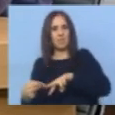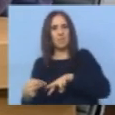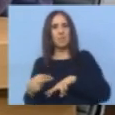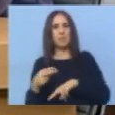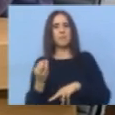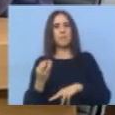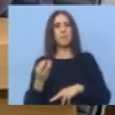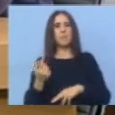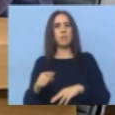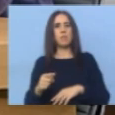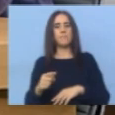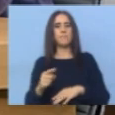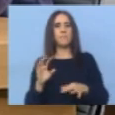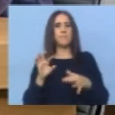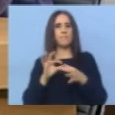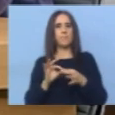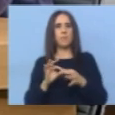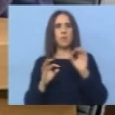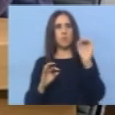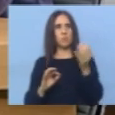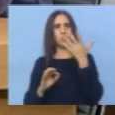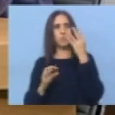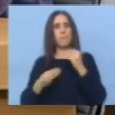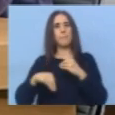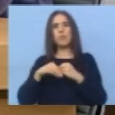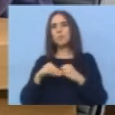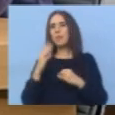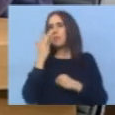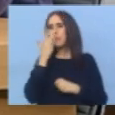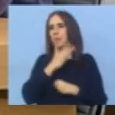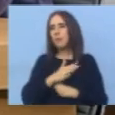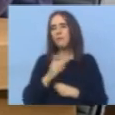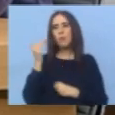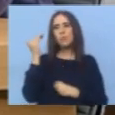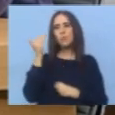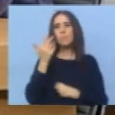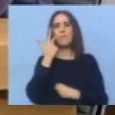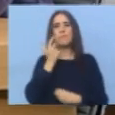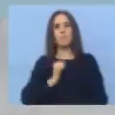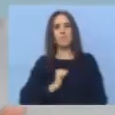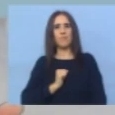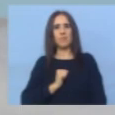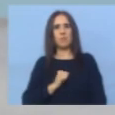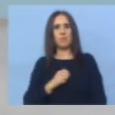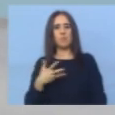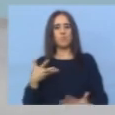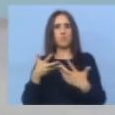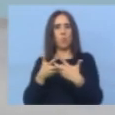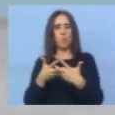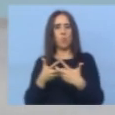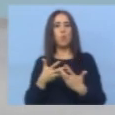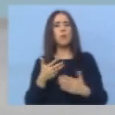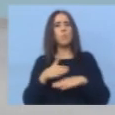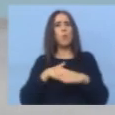necessidade de integrarmos, por um lado, a luz, por outro lado, as trevas ou as sombras da nossa vida. E, no fundo, isso faz-se escutando o